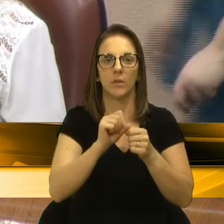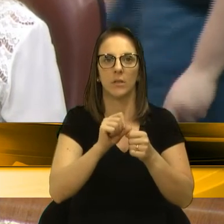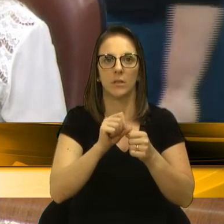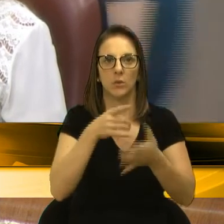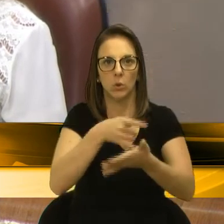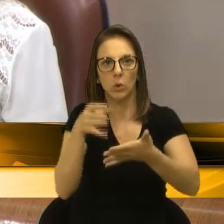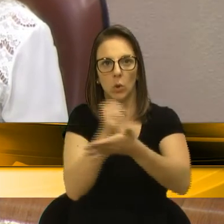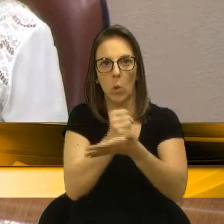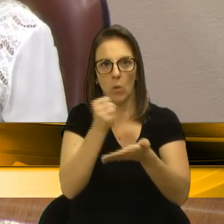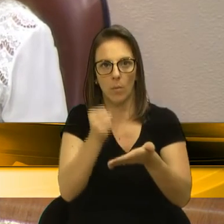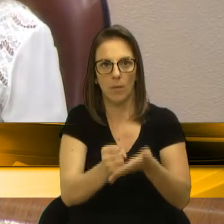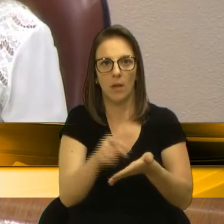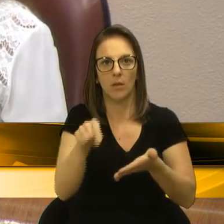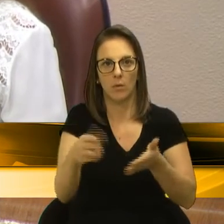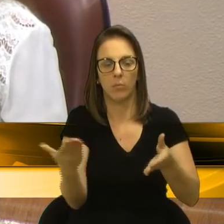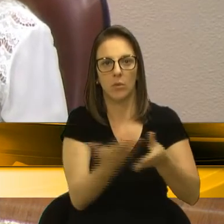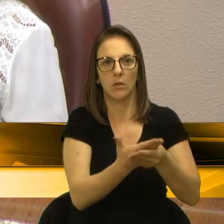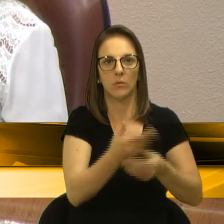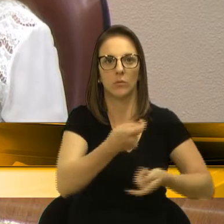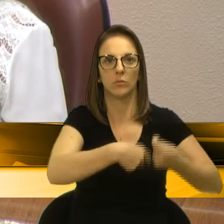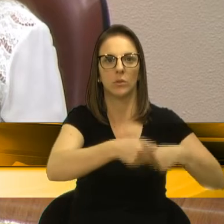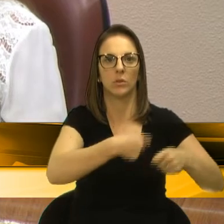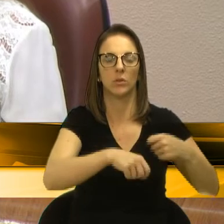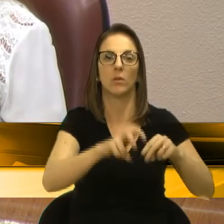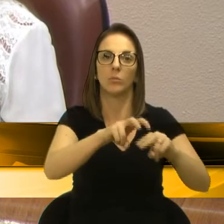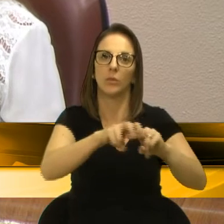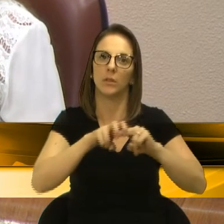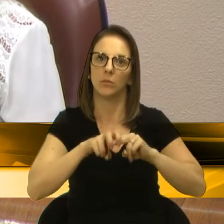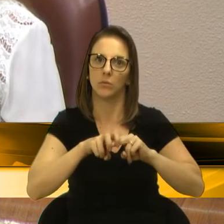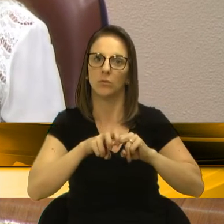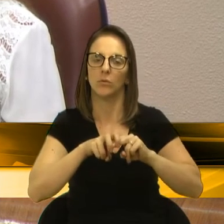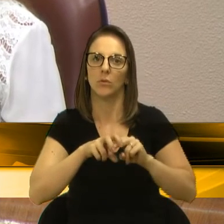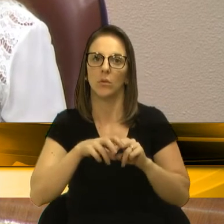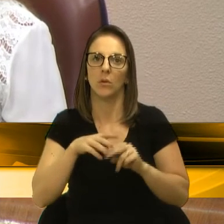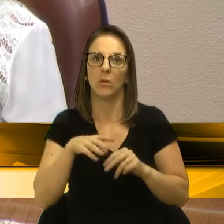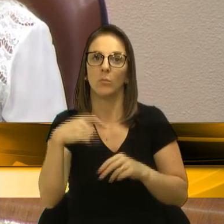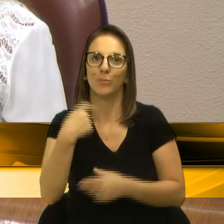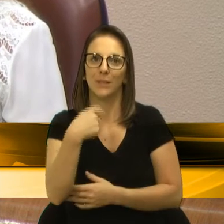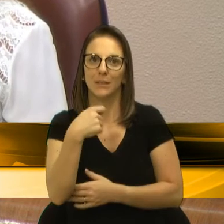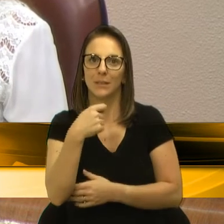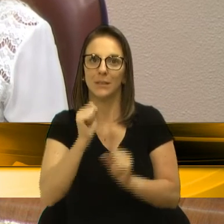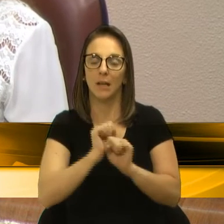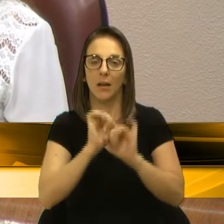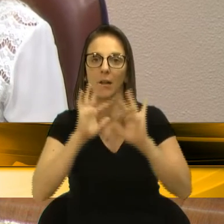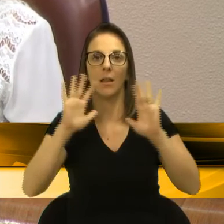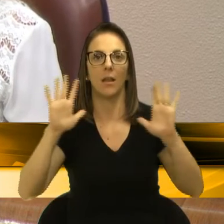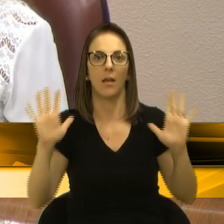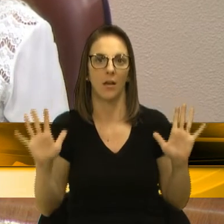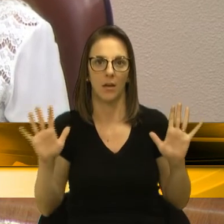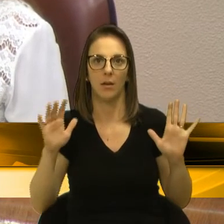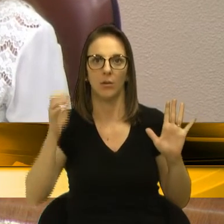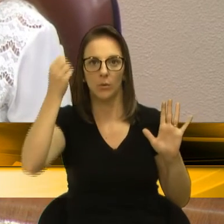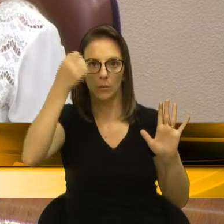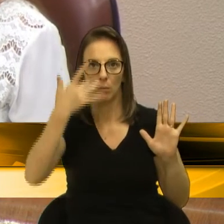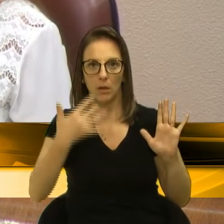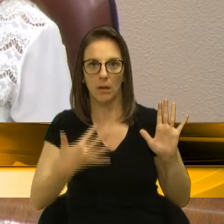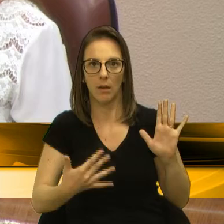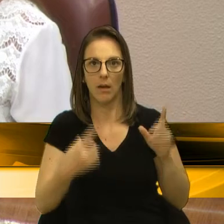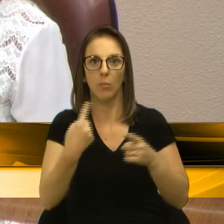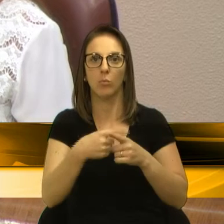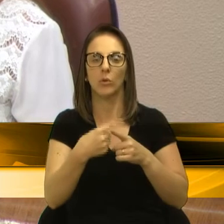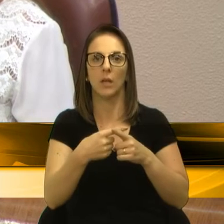sobreditos processos administrativos, portanto, hábil a prestar esclarecimentos necessários e afetos à ilegalidade do